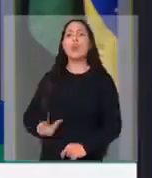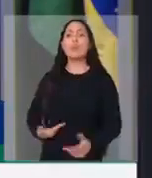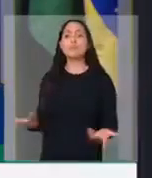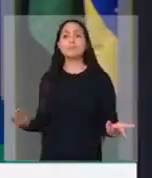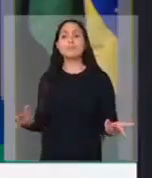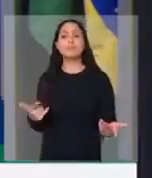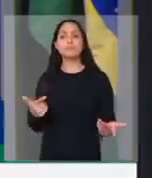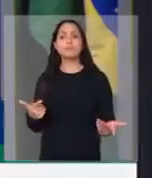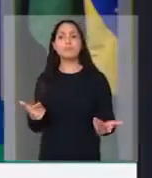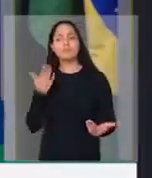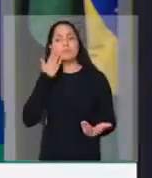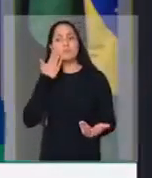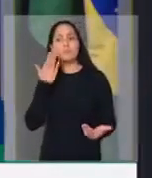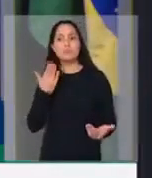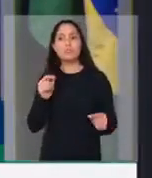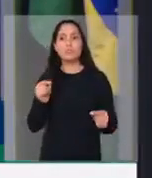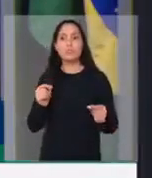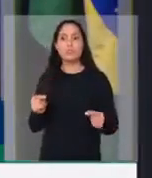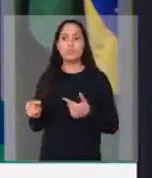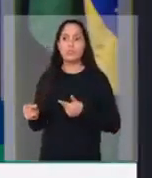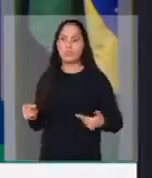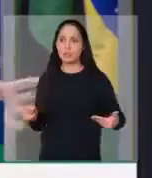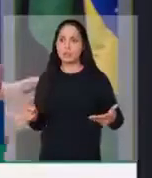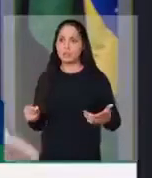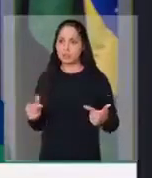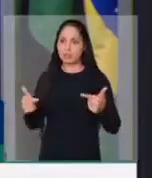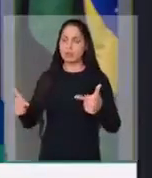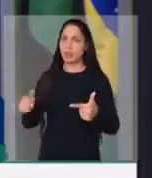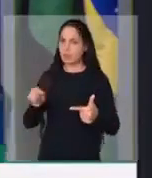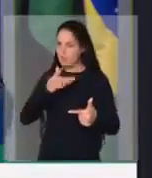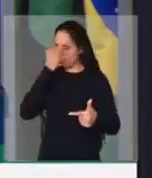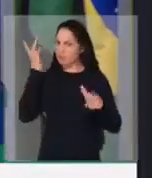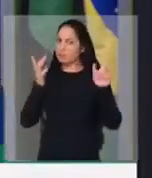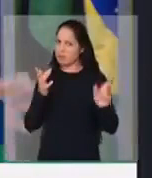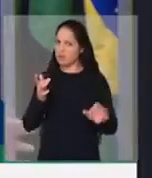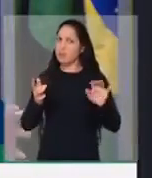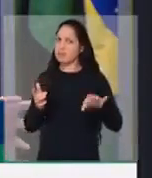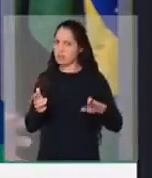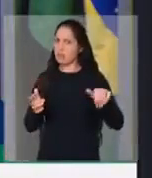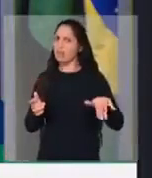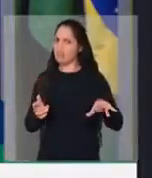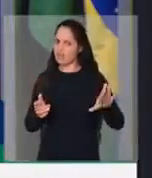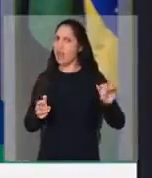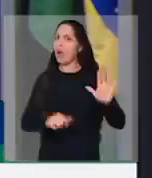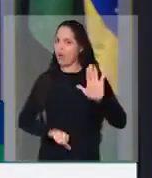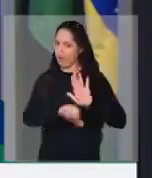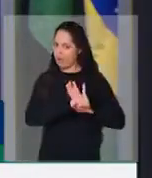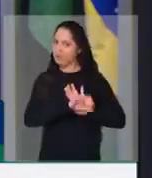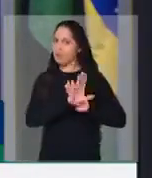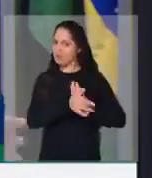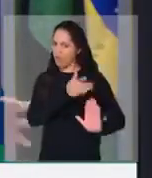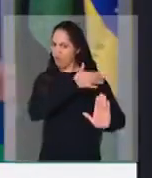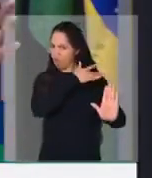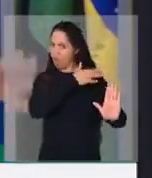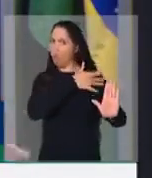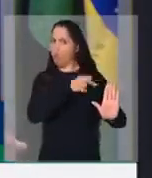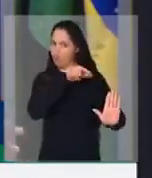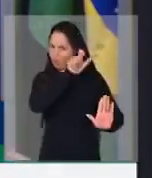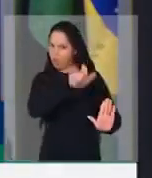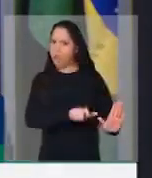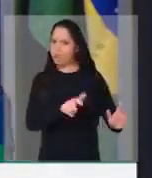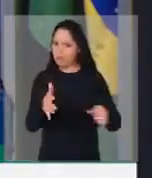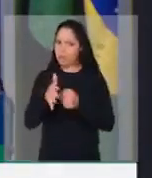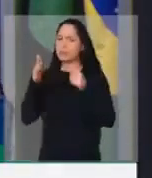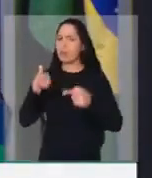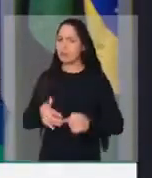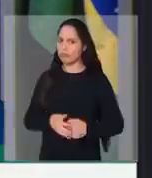alguém conhecido como Estrela mora Quanto mais agora é a vez da e o